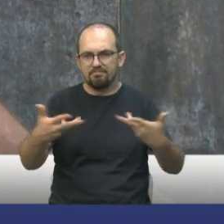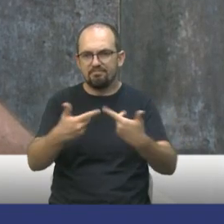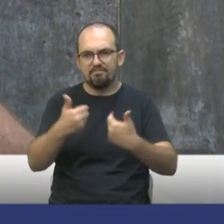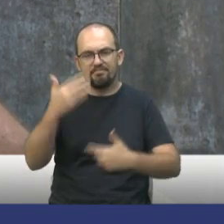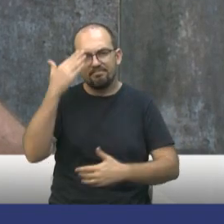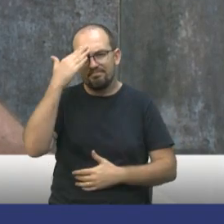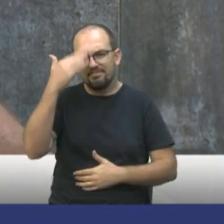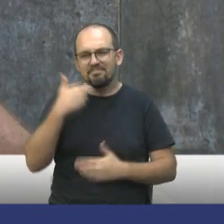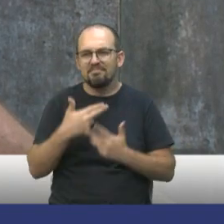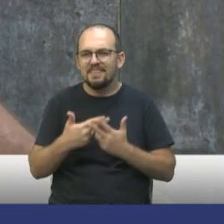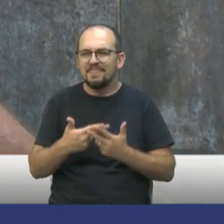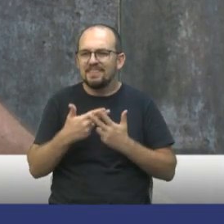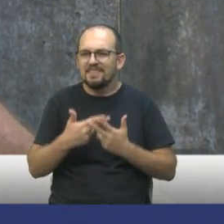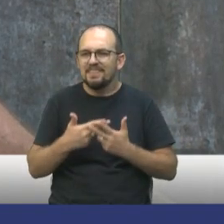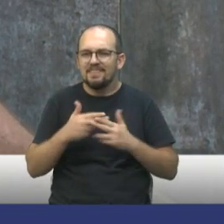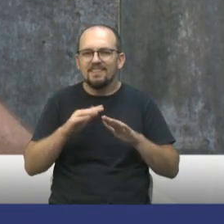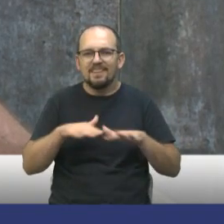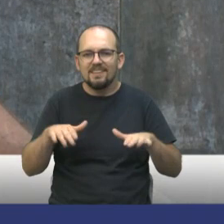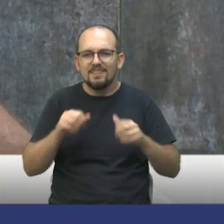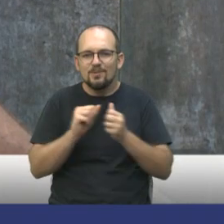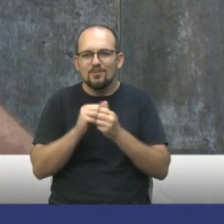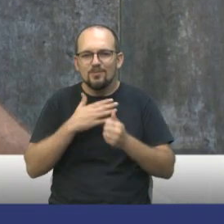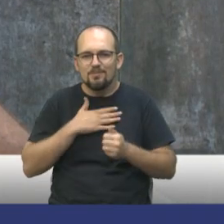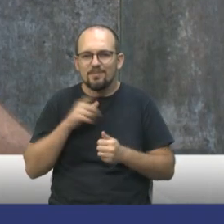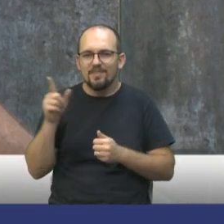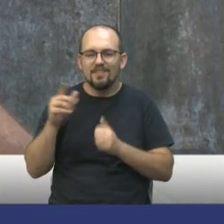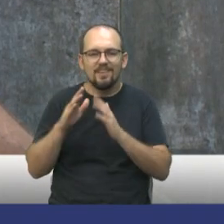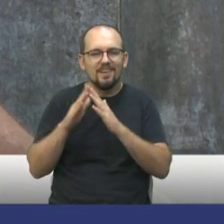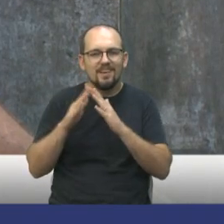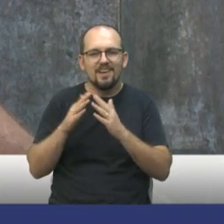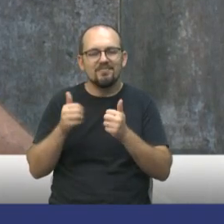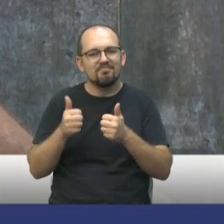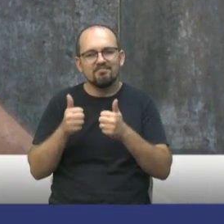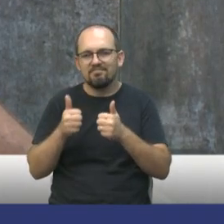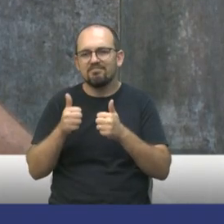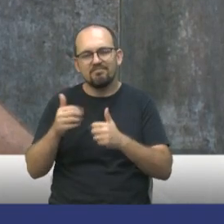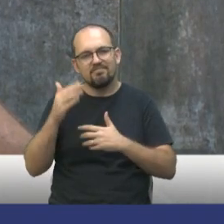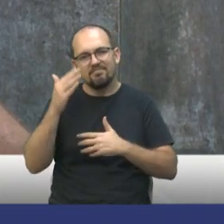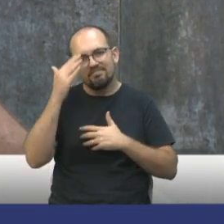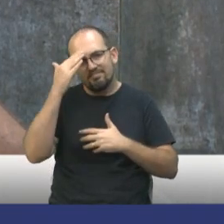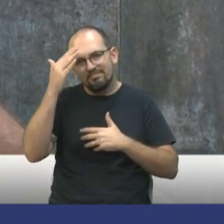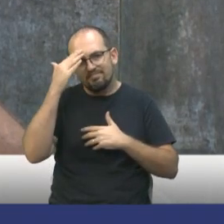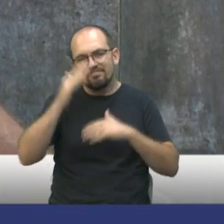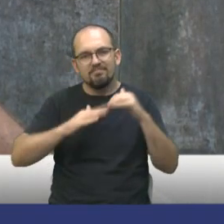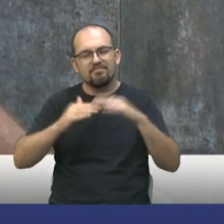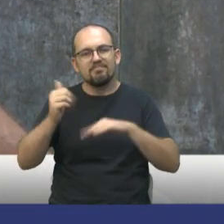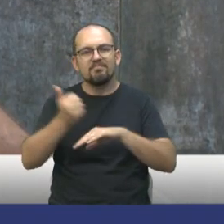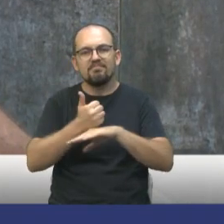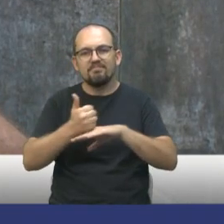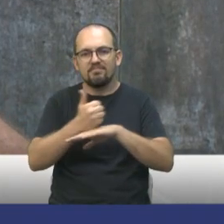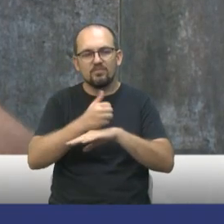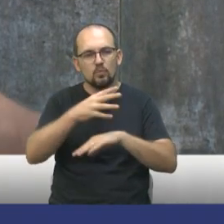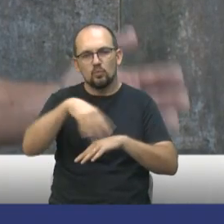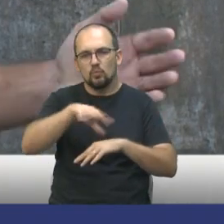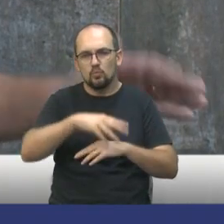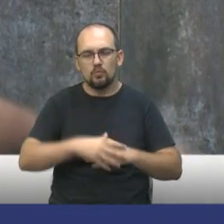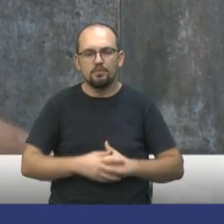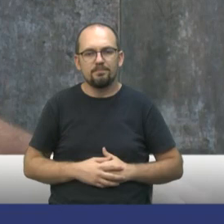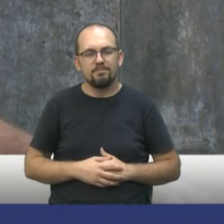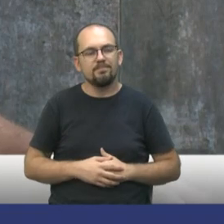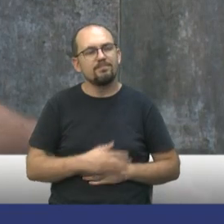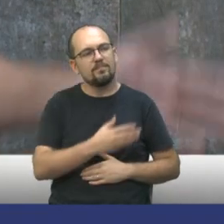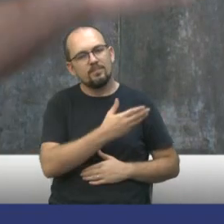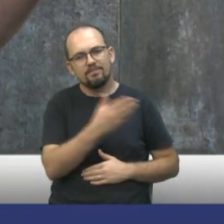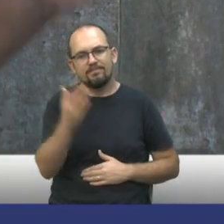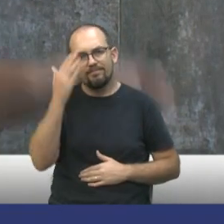Tenha paciência aí com as crianças, comigo também em casa lá. Só tenho que agradecer o profissionalismo que eles são. Tá? Os demais,